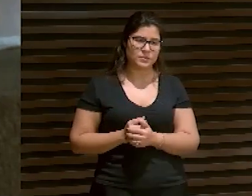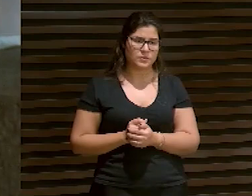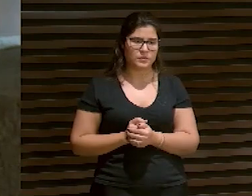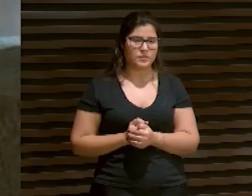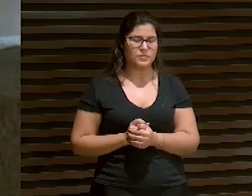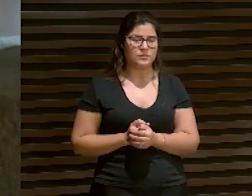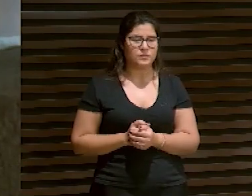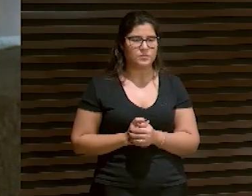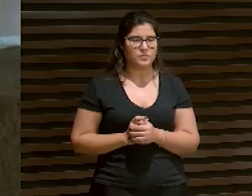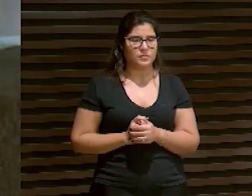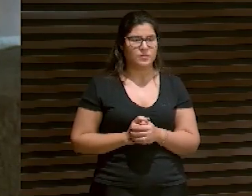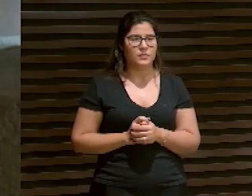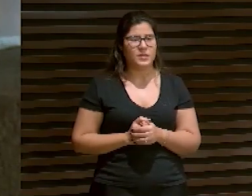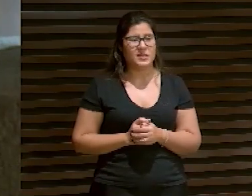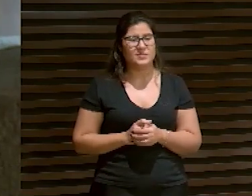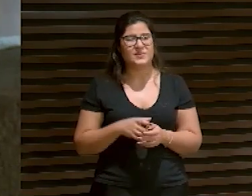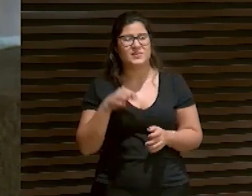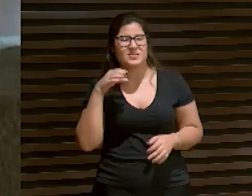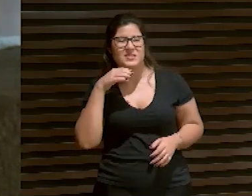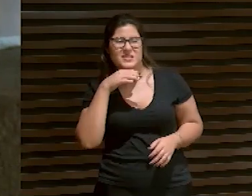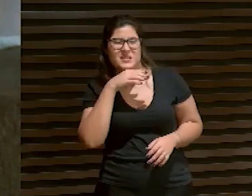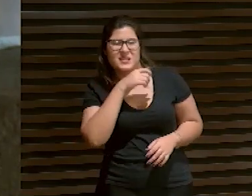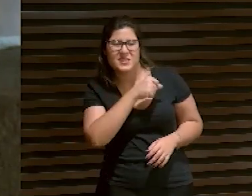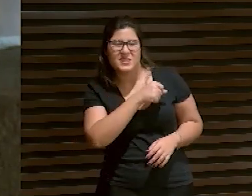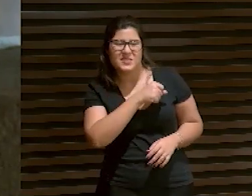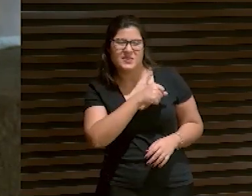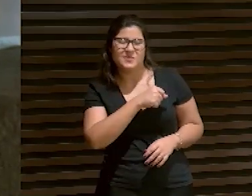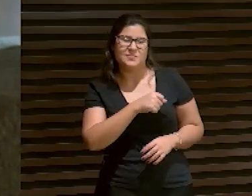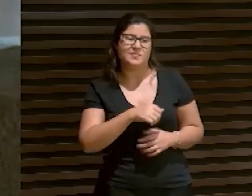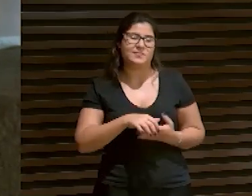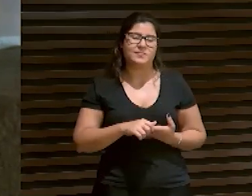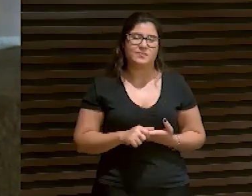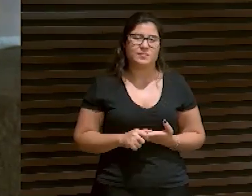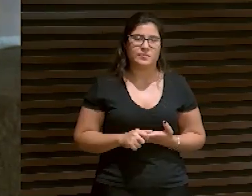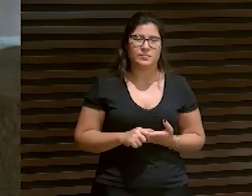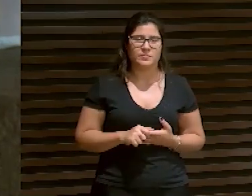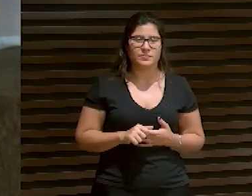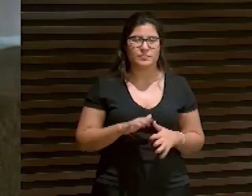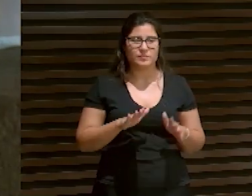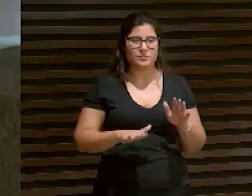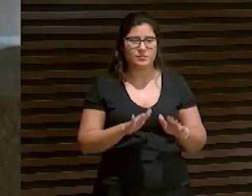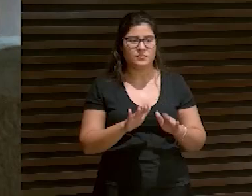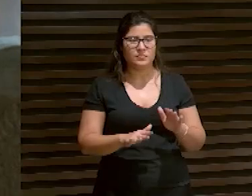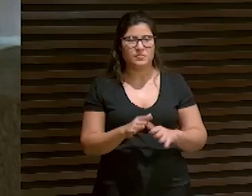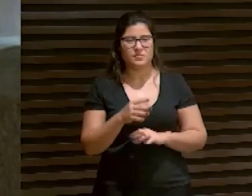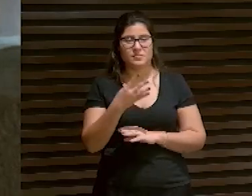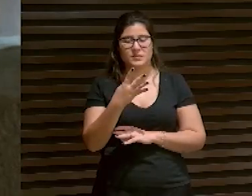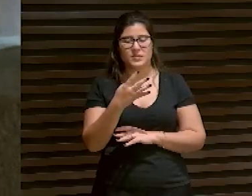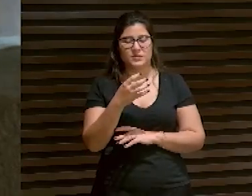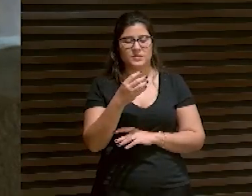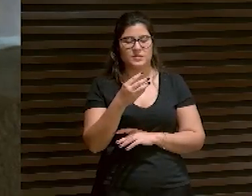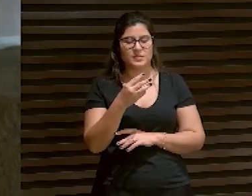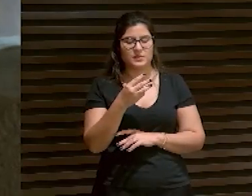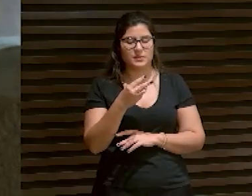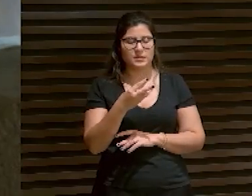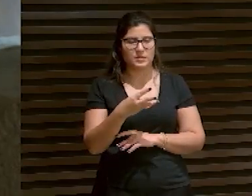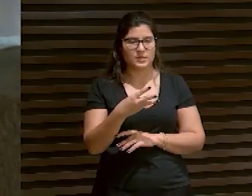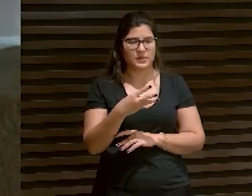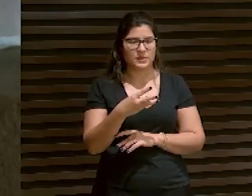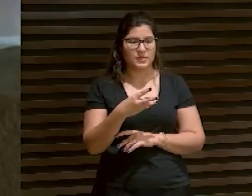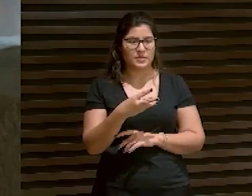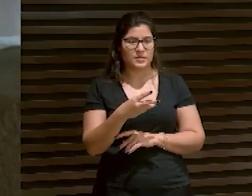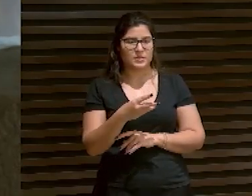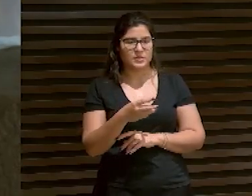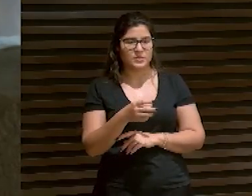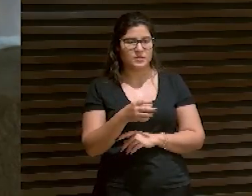vento, que é um vento muito quente daquela região. Tinha aproximadamente 43 graus aquela temperatura. E então